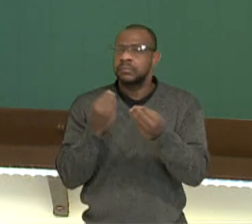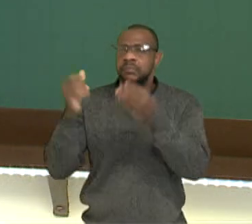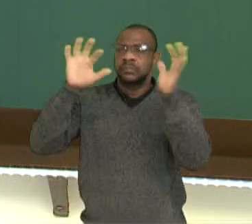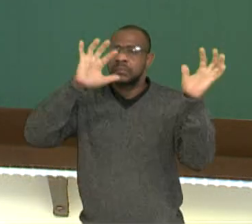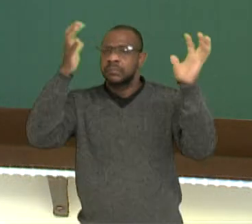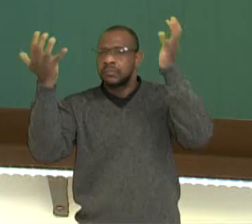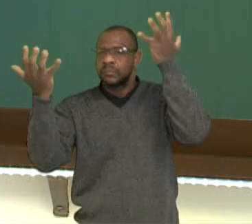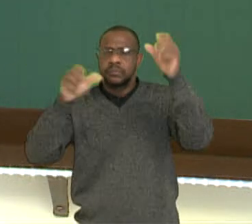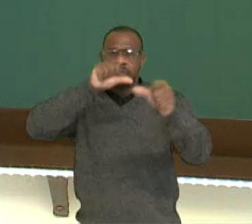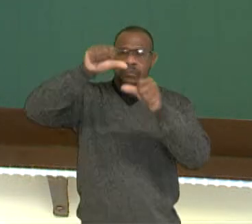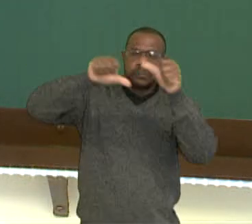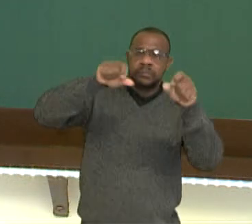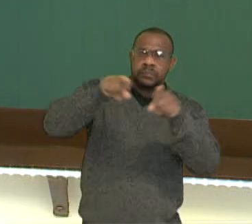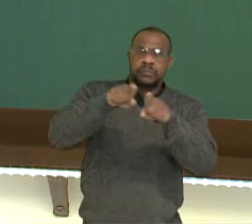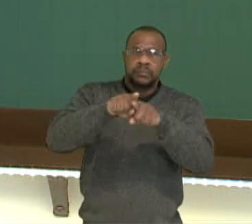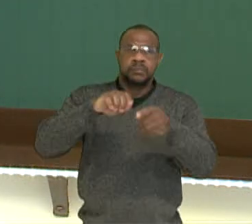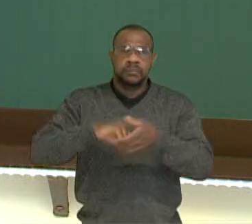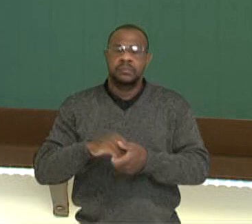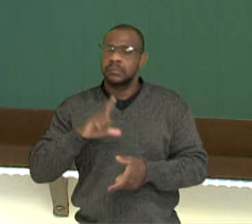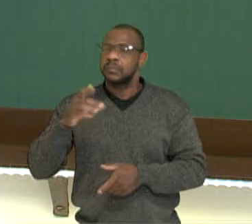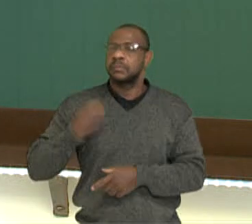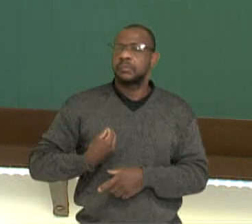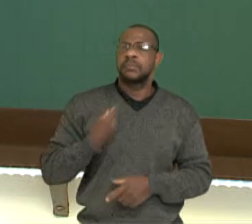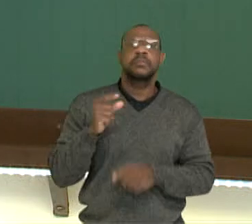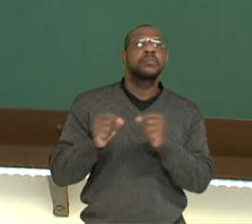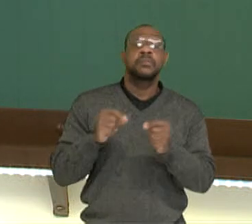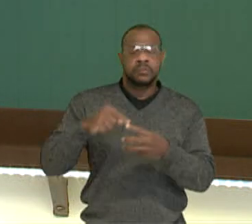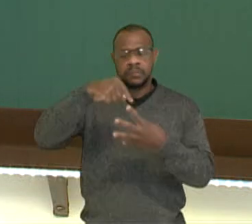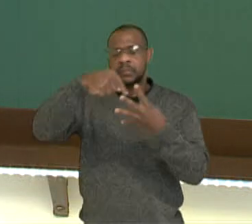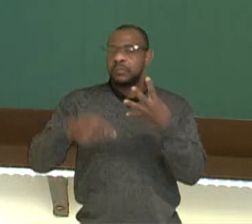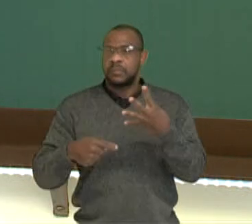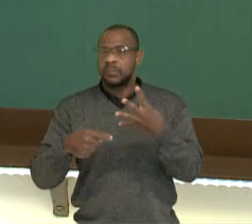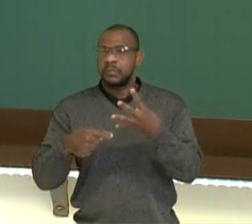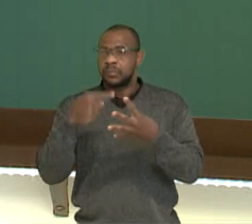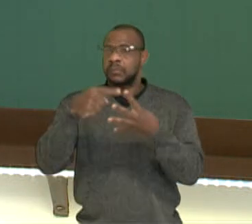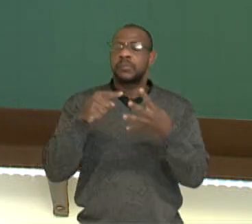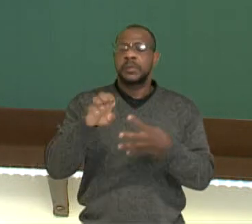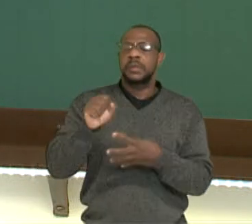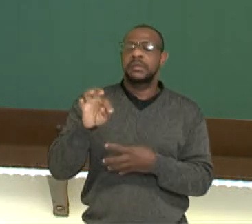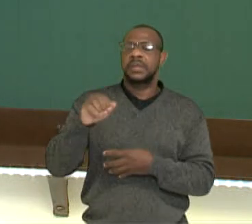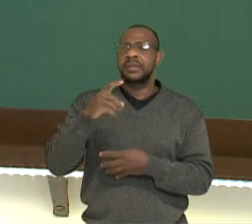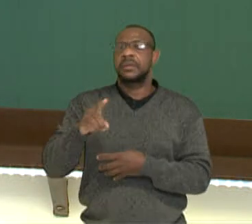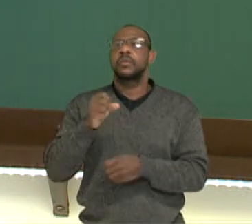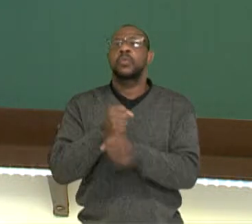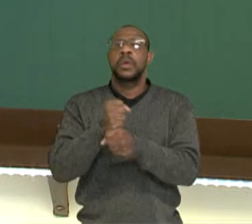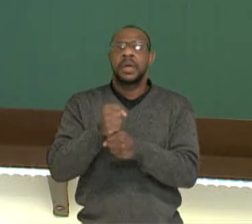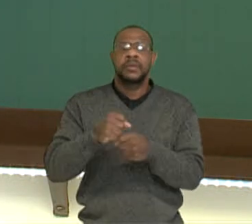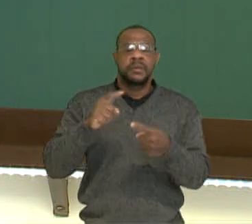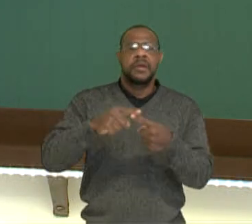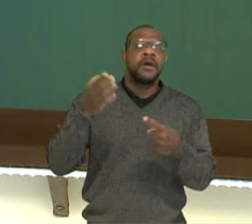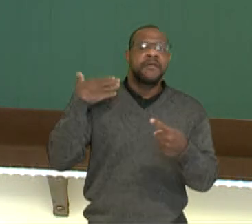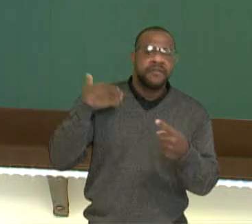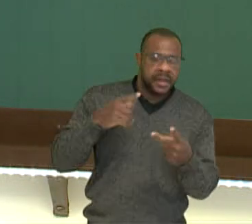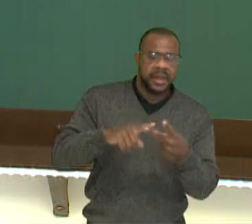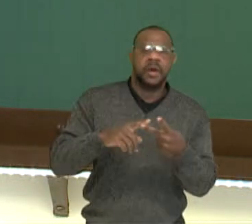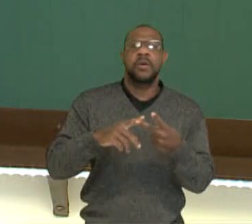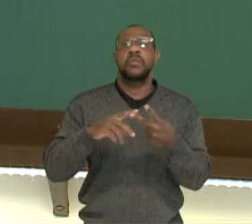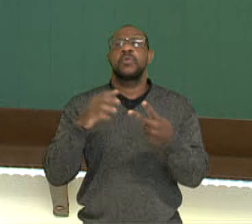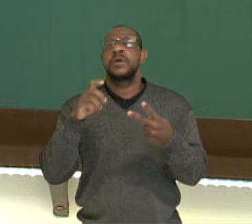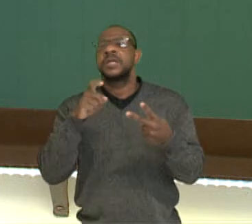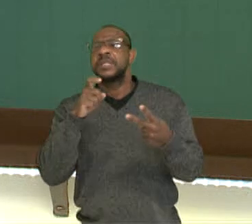climático, que é caracterizado pela presença das 4 estações do ano bem definidas: verão, inverno, outono e